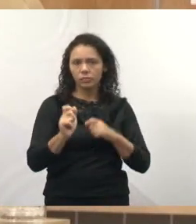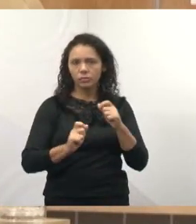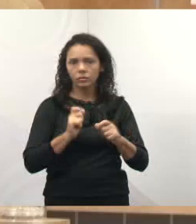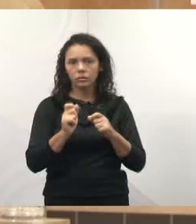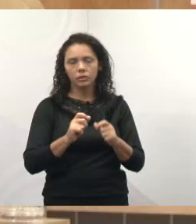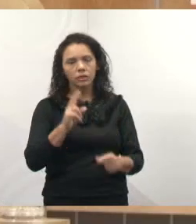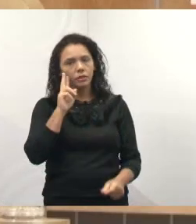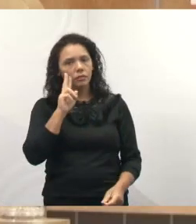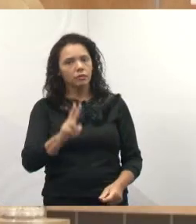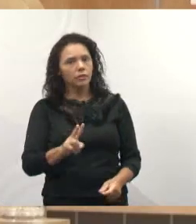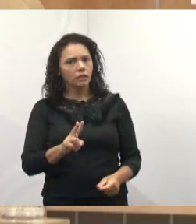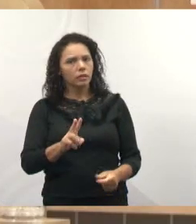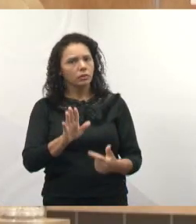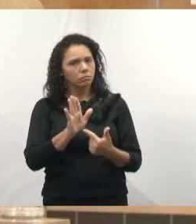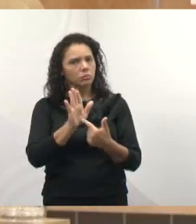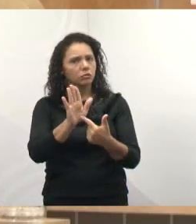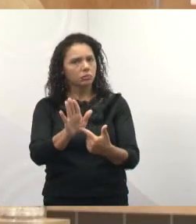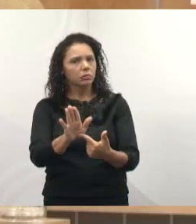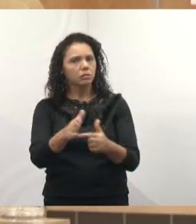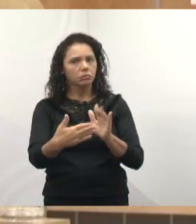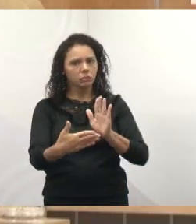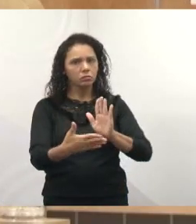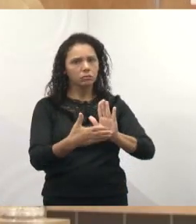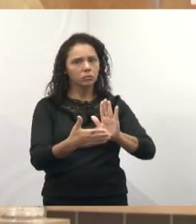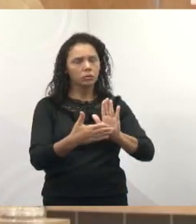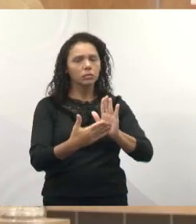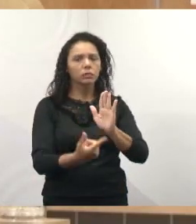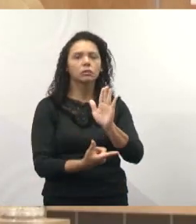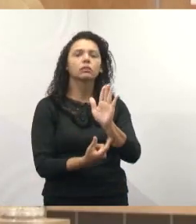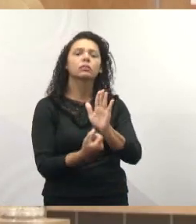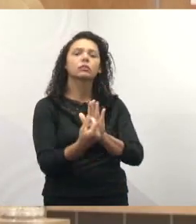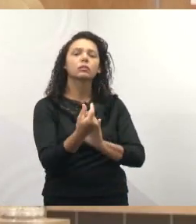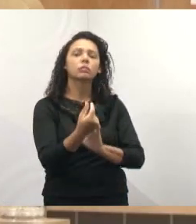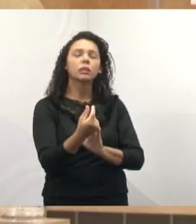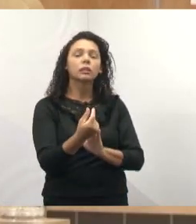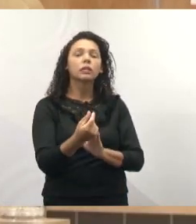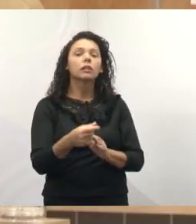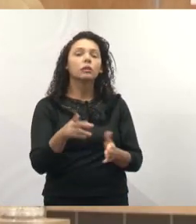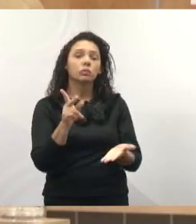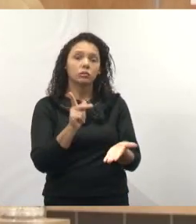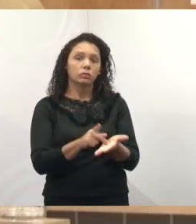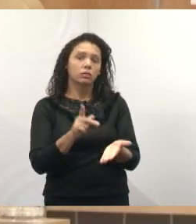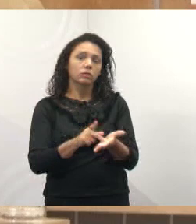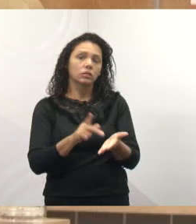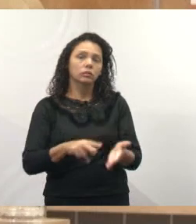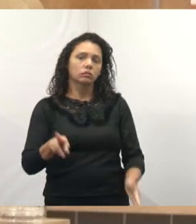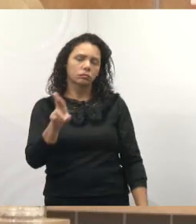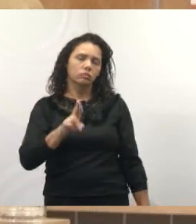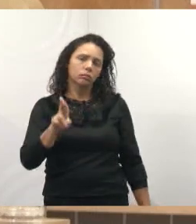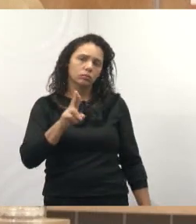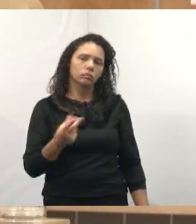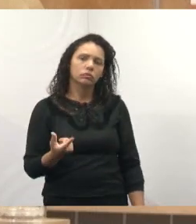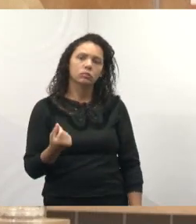colocado no orçamento e o que foi efetivamente gasto. se